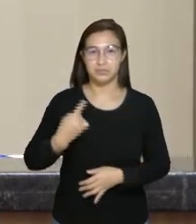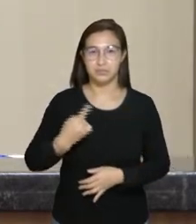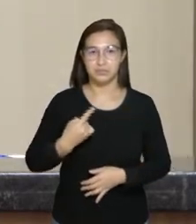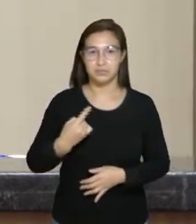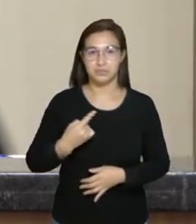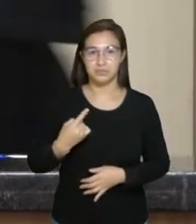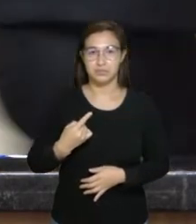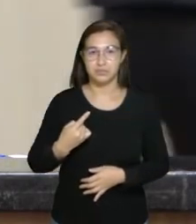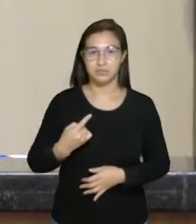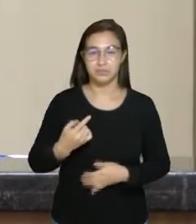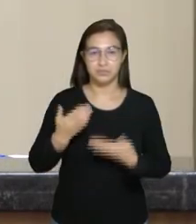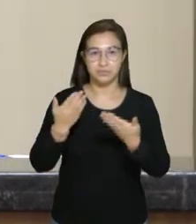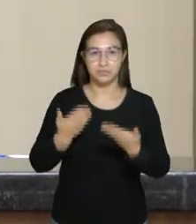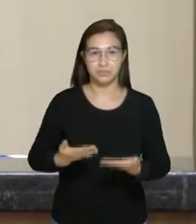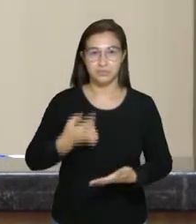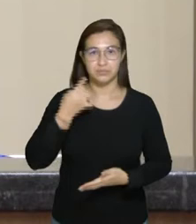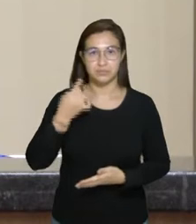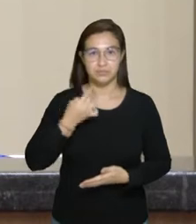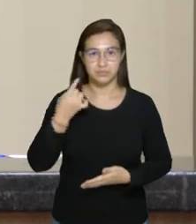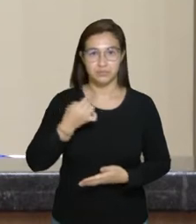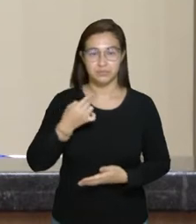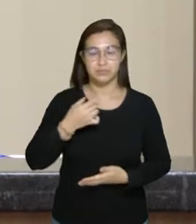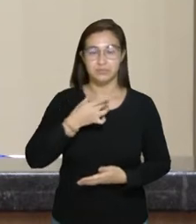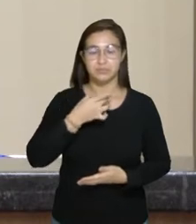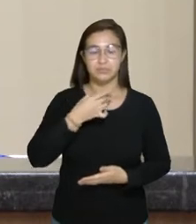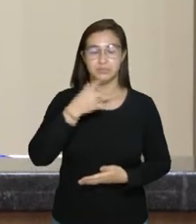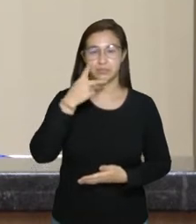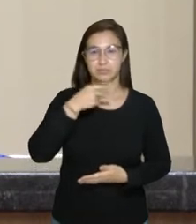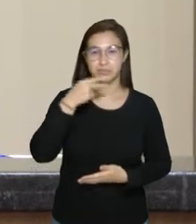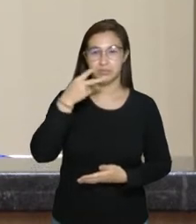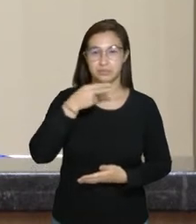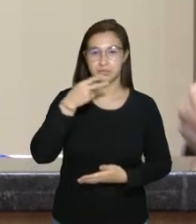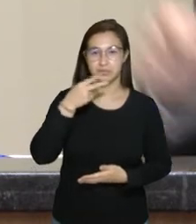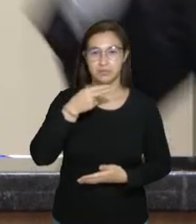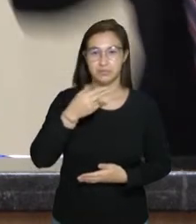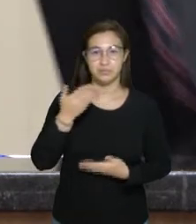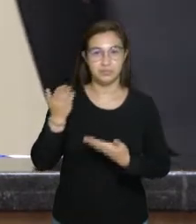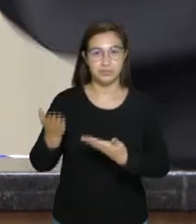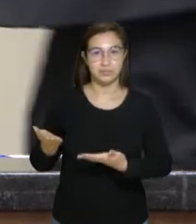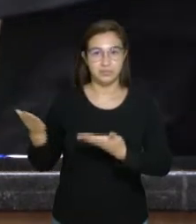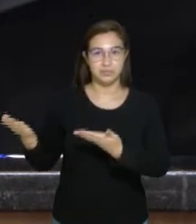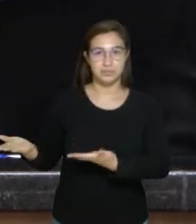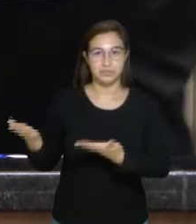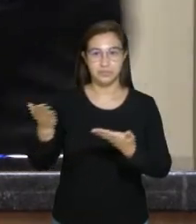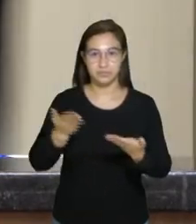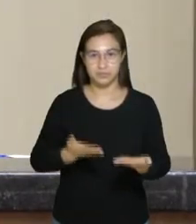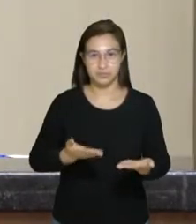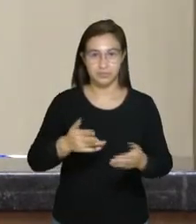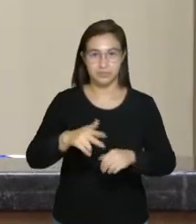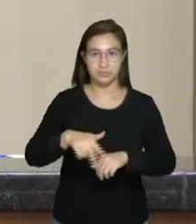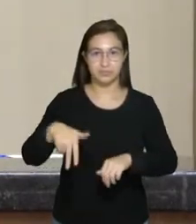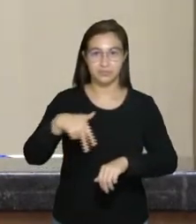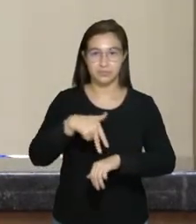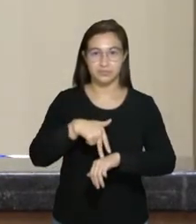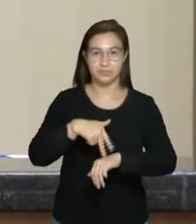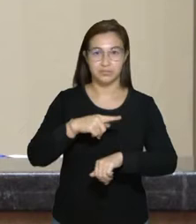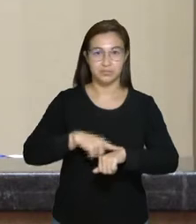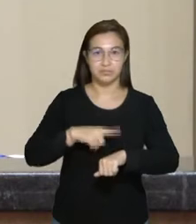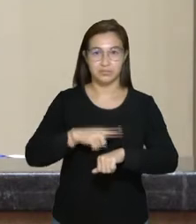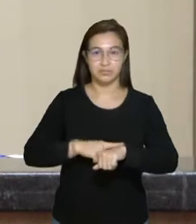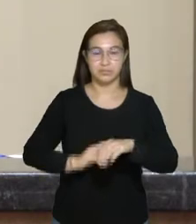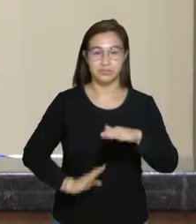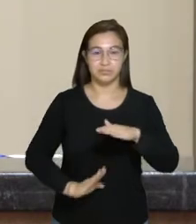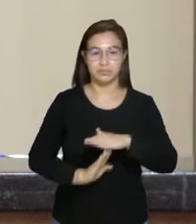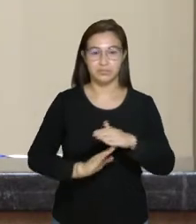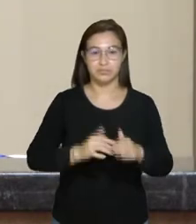primeiro lugar, o senhor deputado Kennedy Nunes, a quem concedemos a palavra por até 10